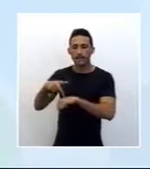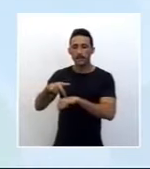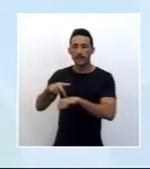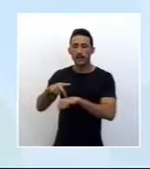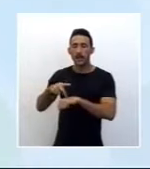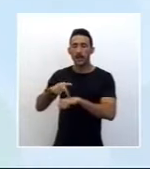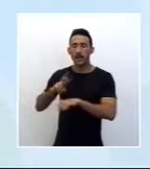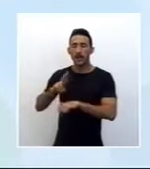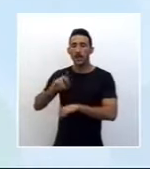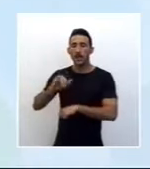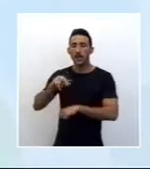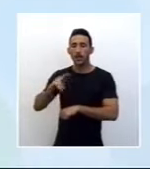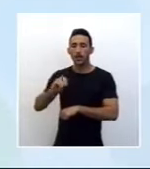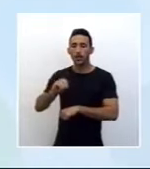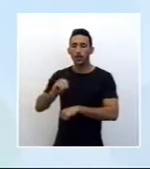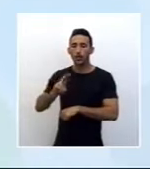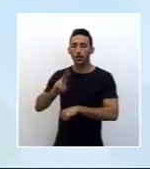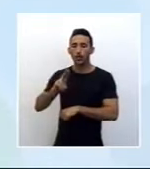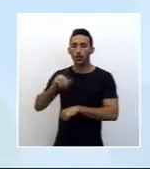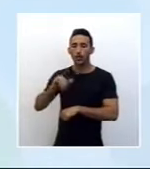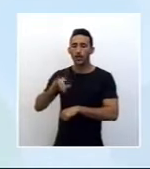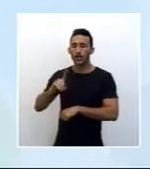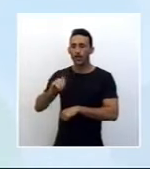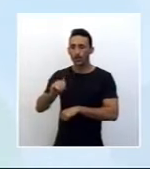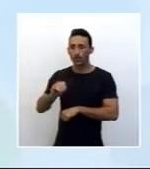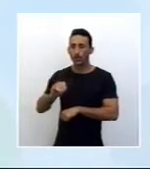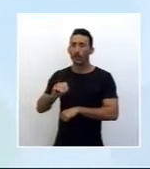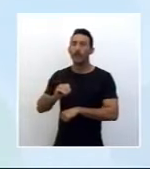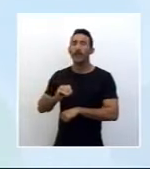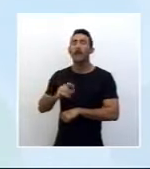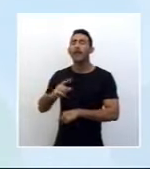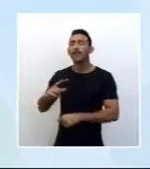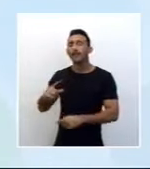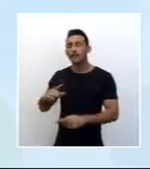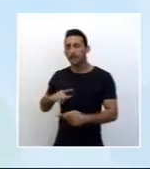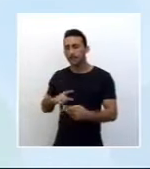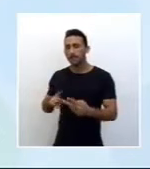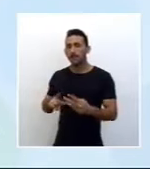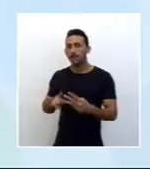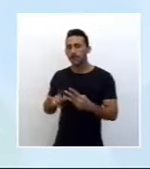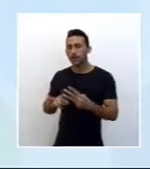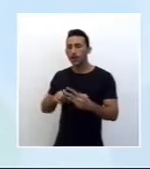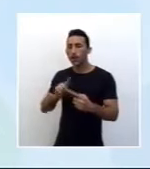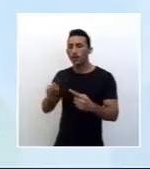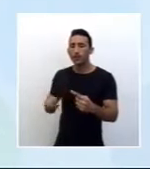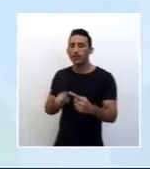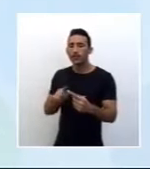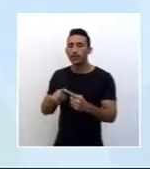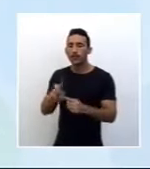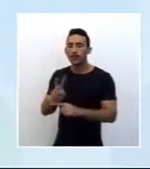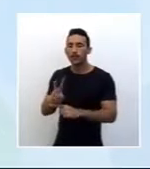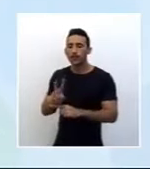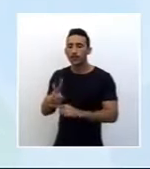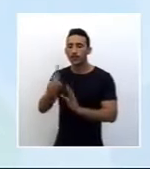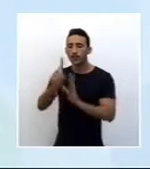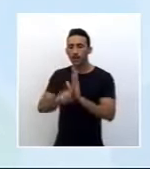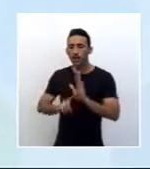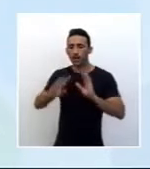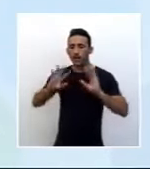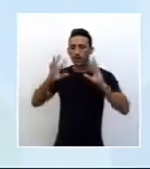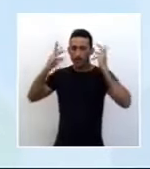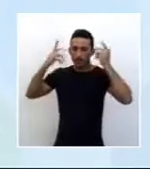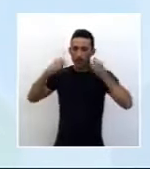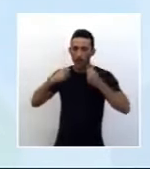Instituto Tatiane Moraes que tem por objetivo proteger o direito dos animais Animals are not